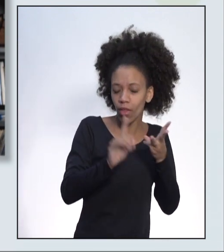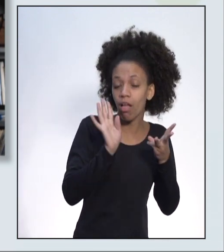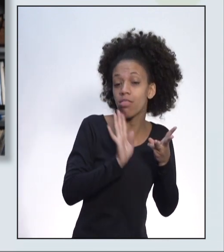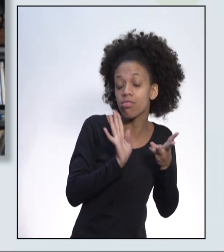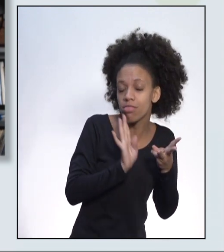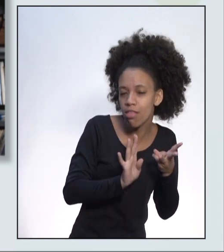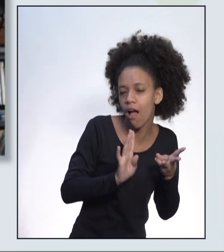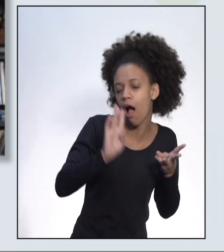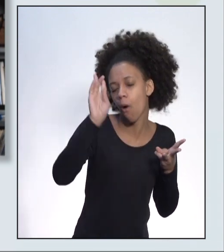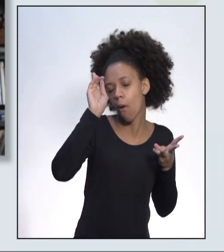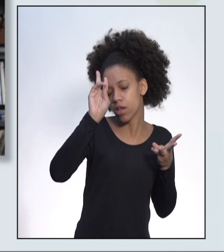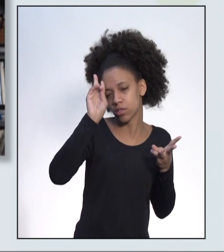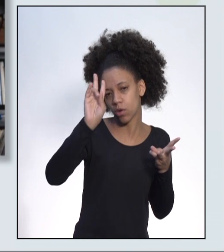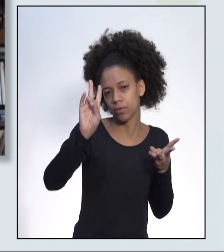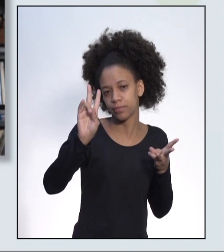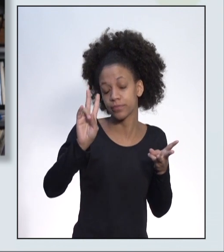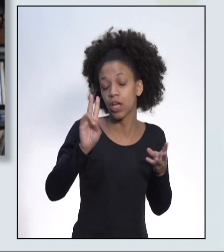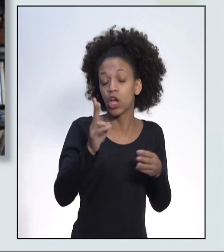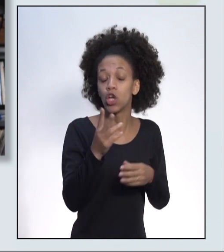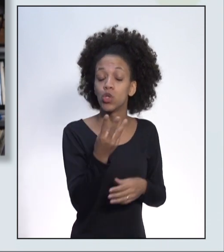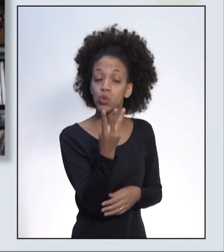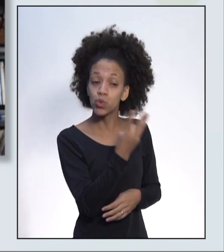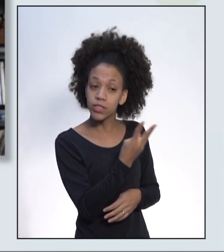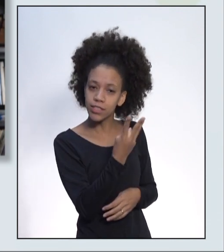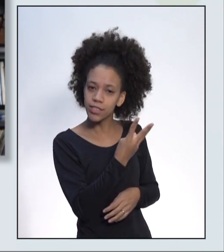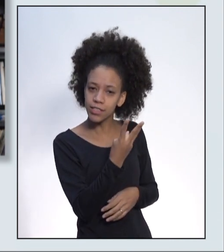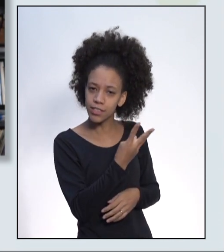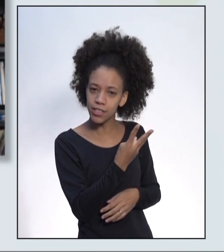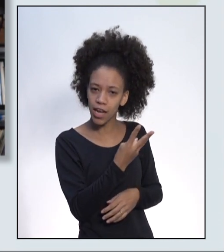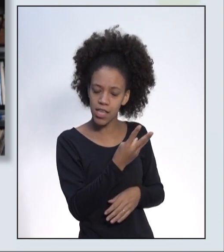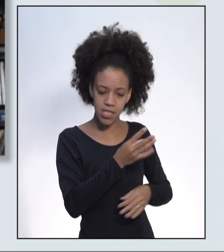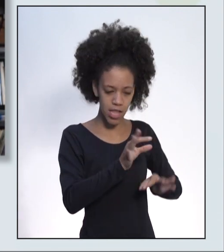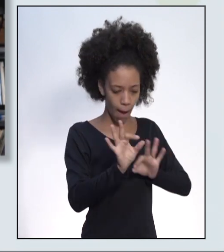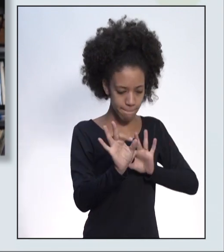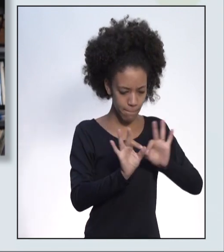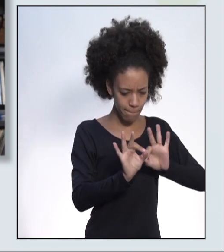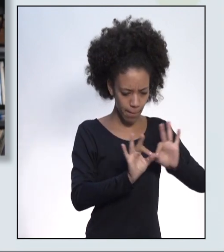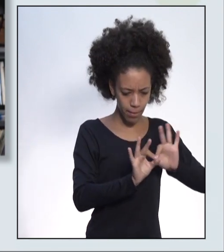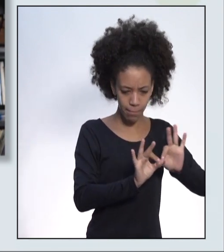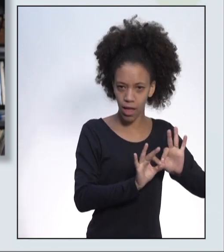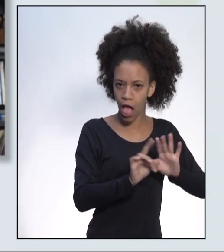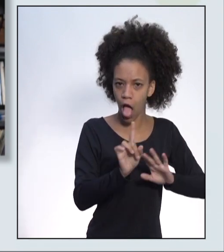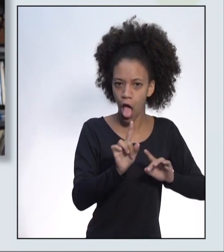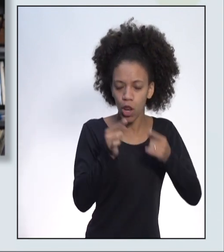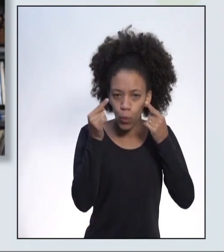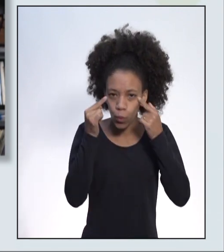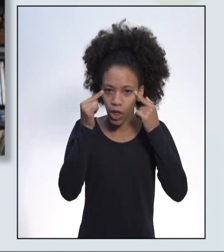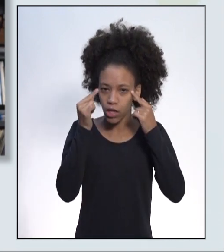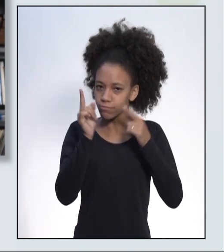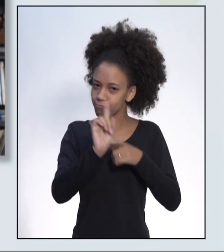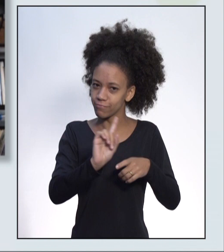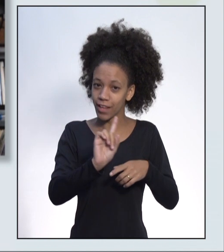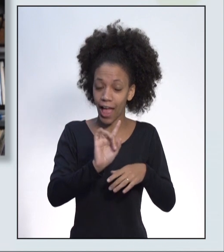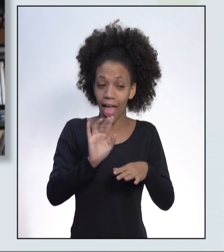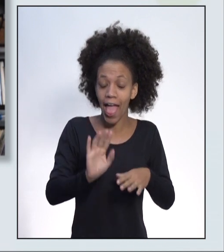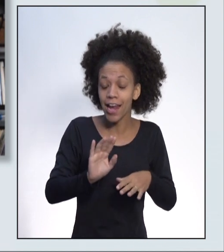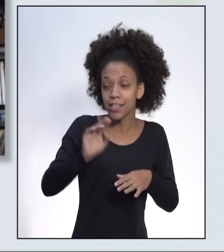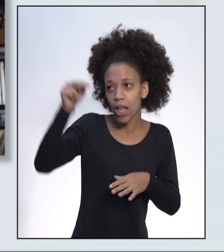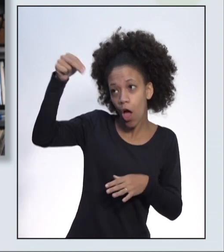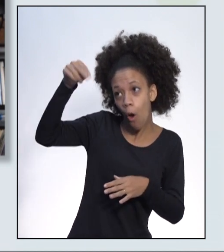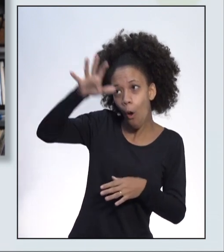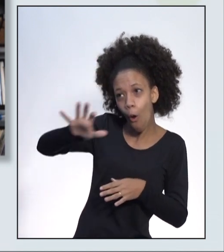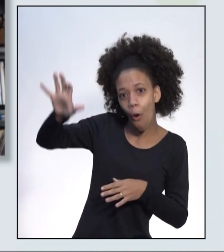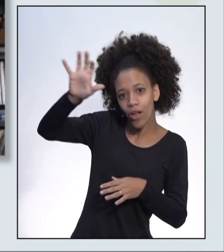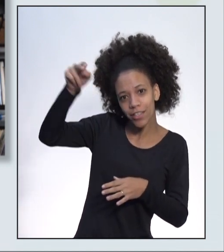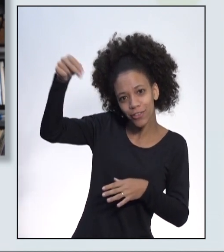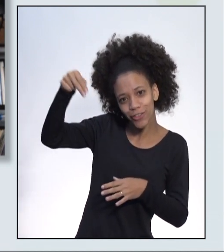legal, dos 3 sushi men do restaurante. Eles são nordestinos. E a gente achou curiosa a história desses 3